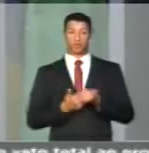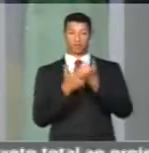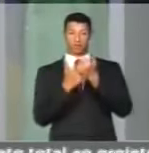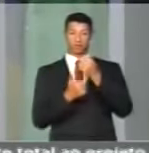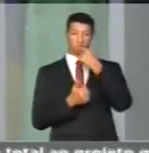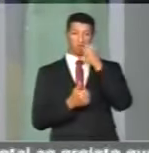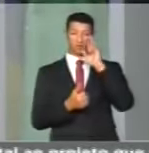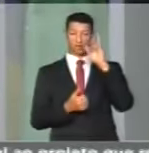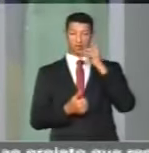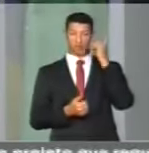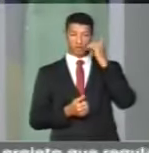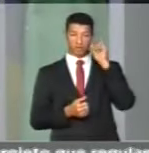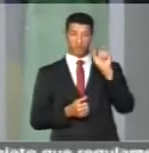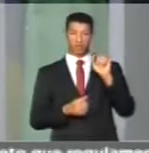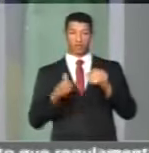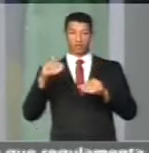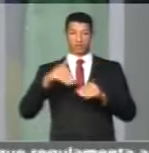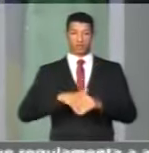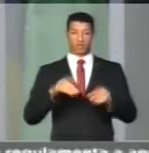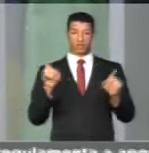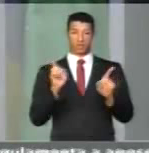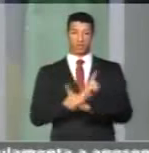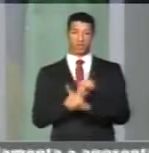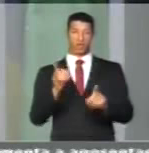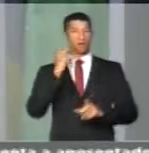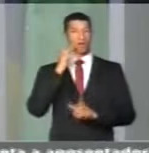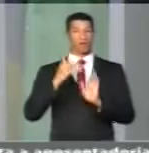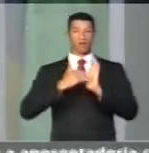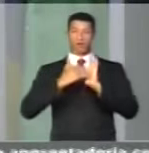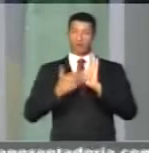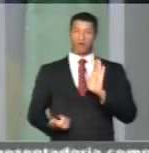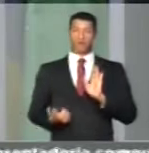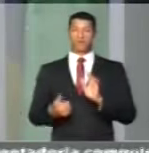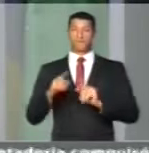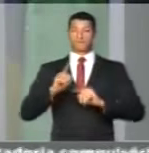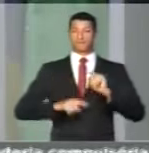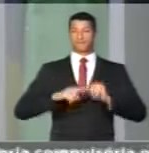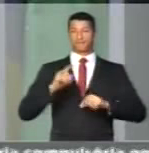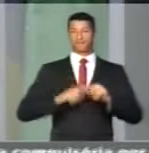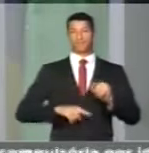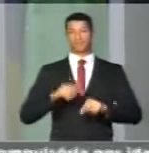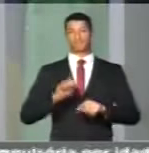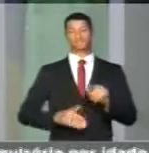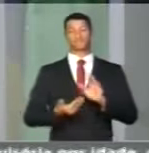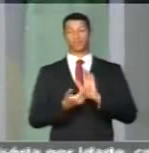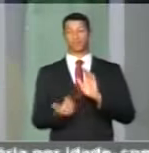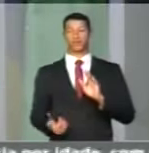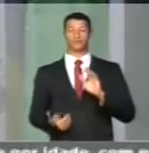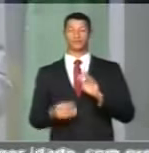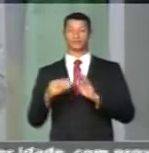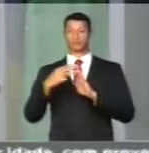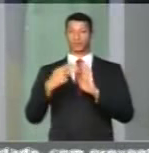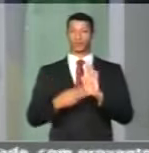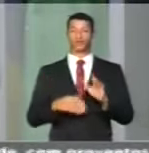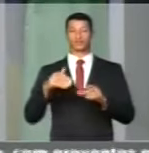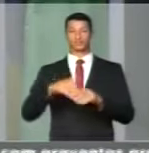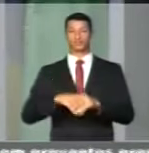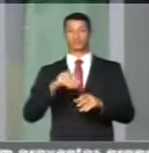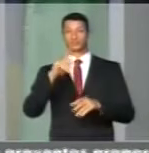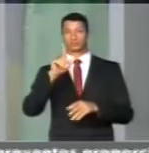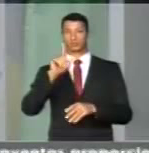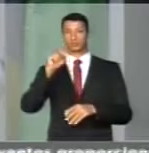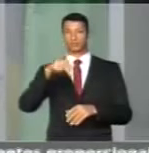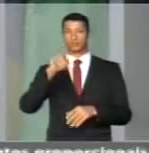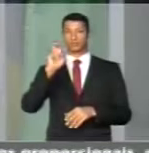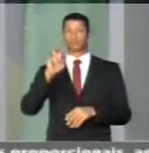dos senhores e senhores deputados que votemos não para retirar da matéria, para retirar do mérito do que foi votado no PL